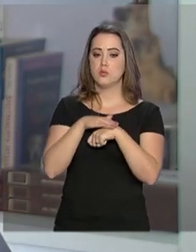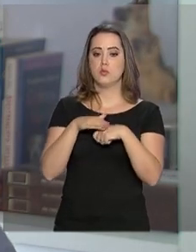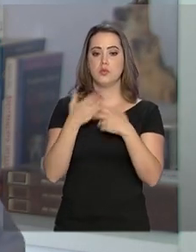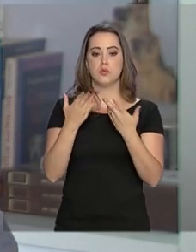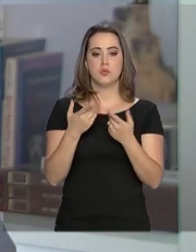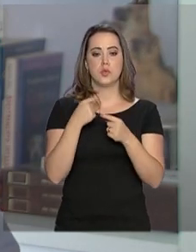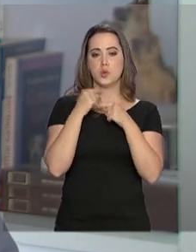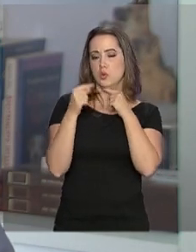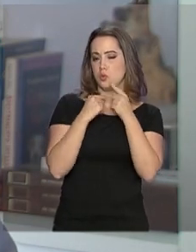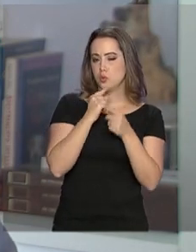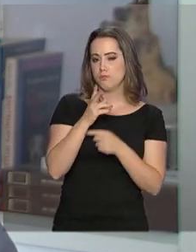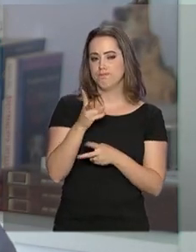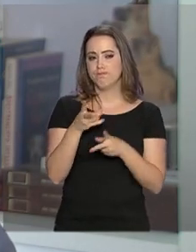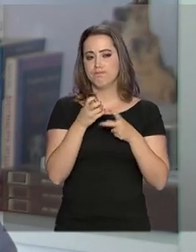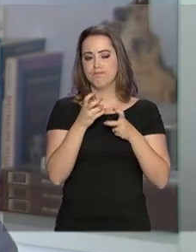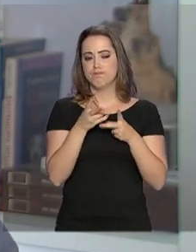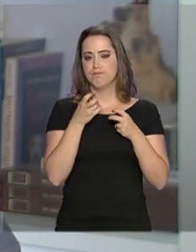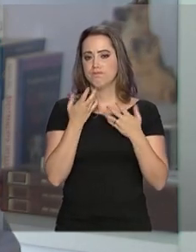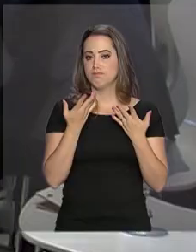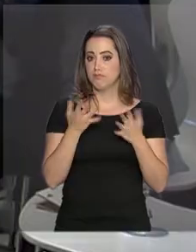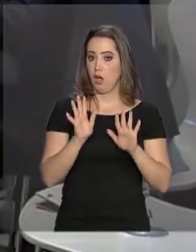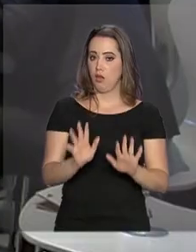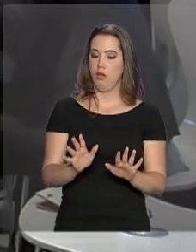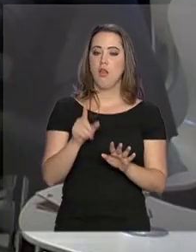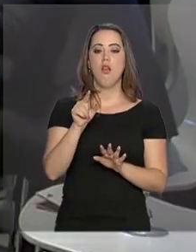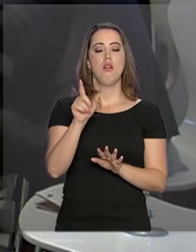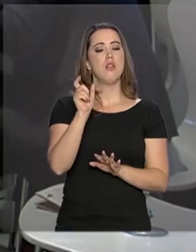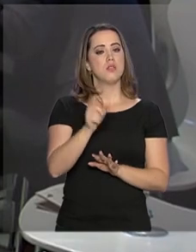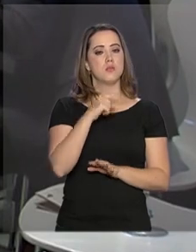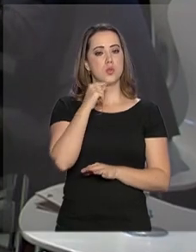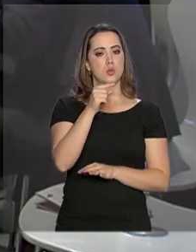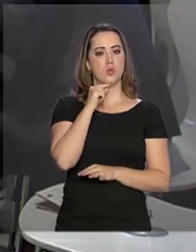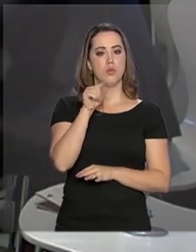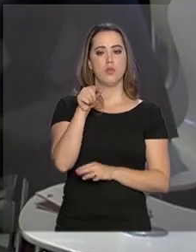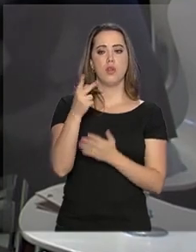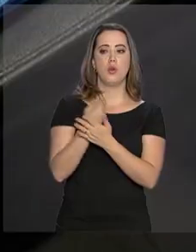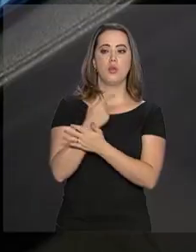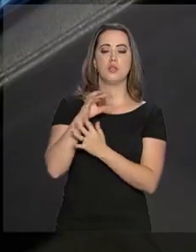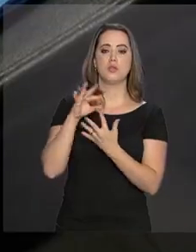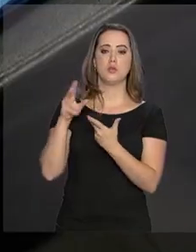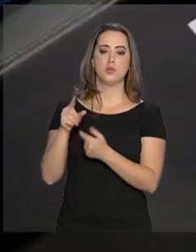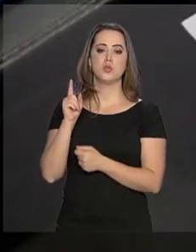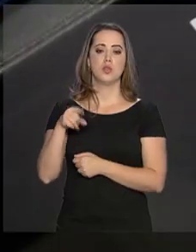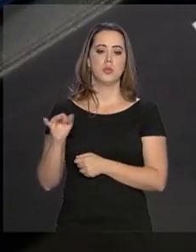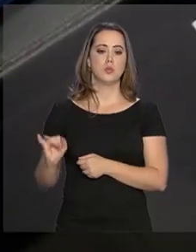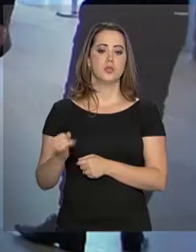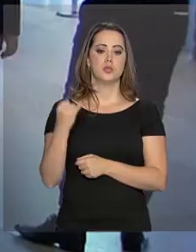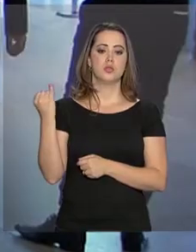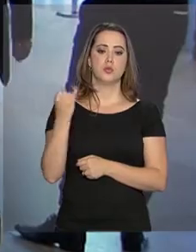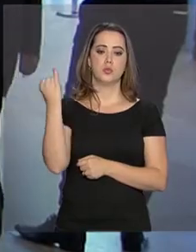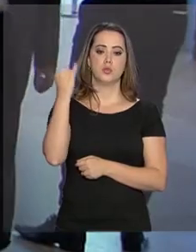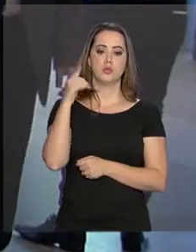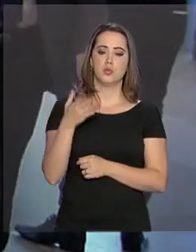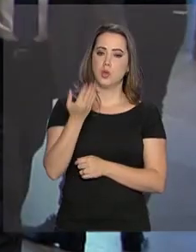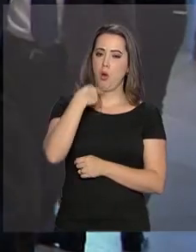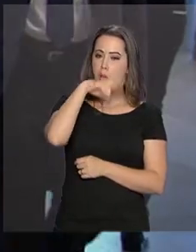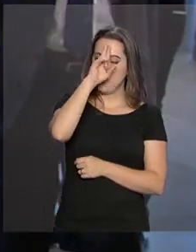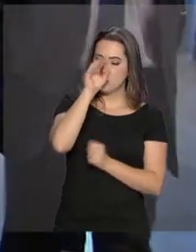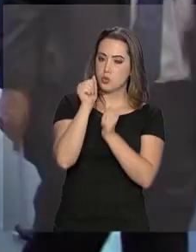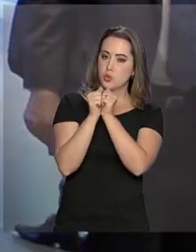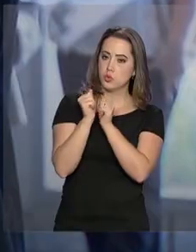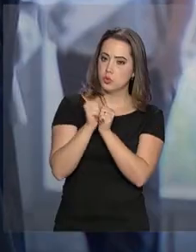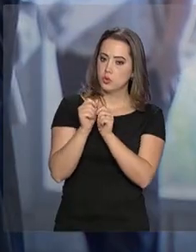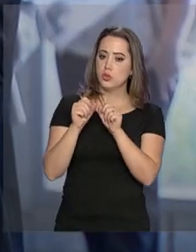tirar dúvidas nem quer dizer o às vezes se tem muita dúvida sobre está acontecendo no mundo a boa oportunidade porque almoça junto porque